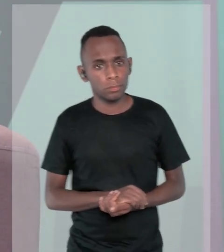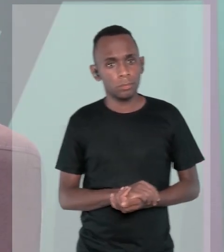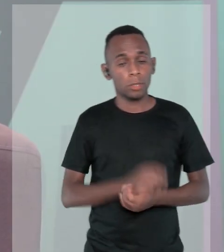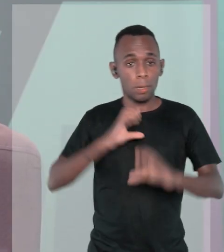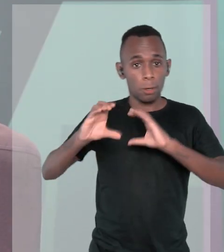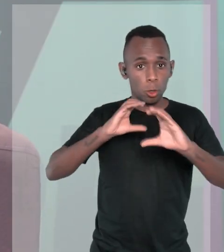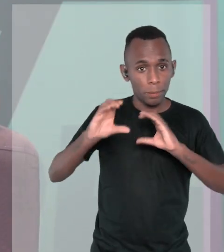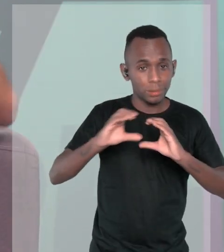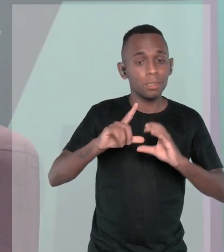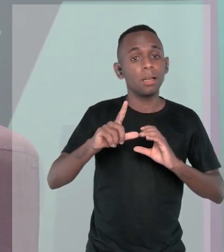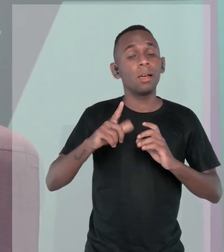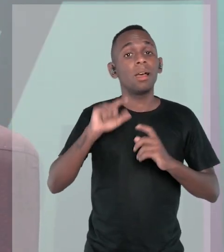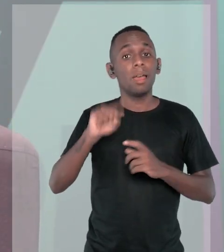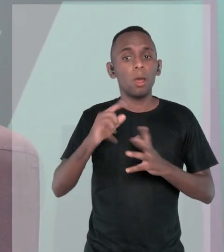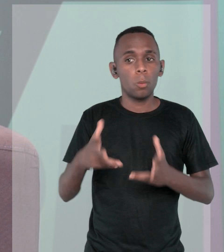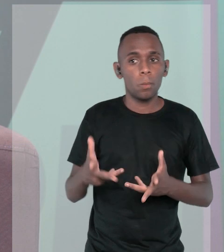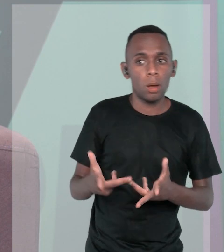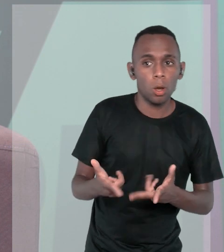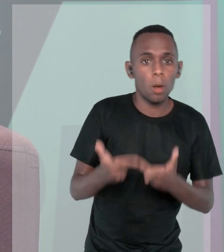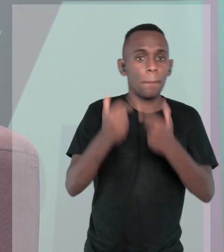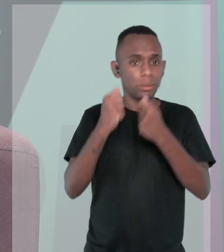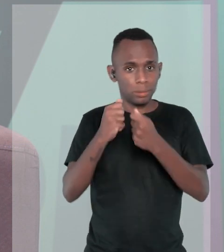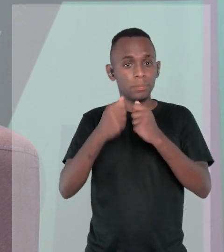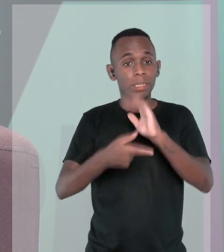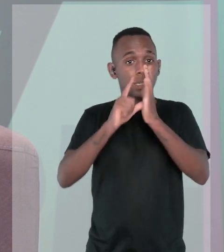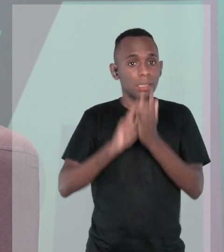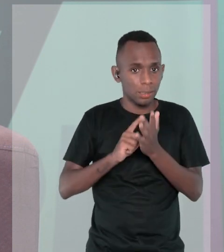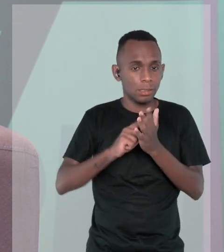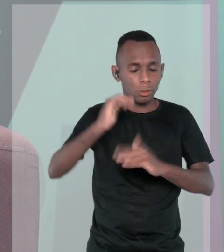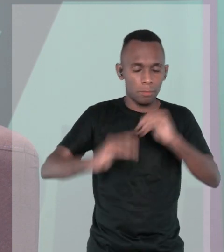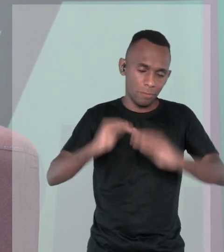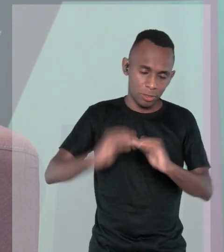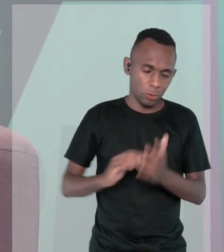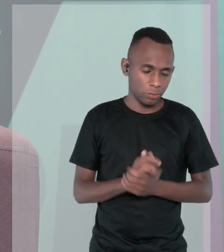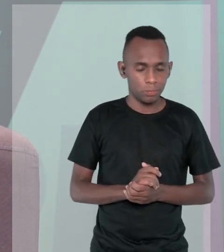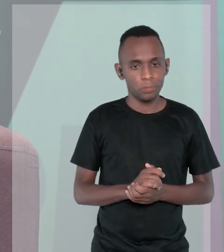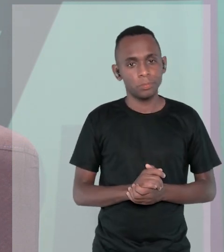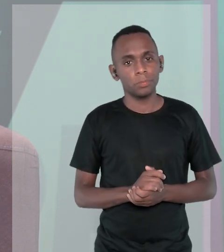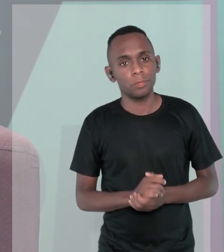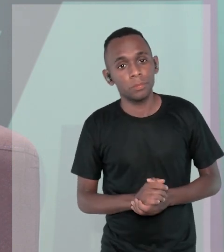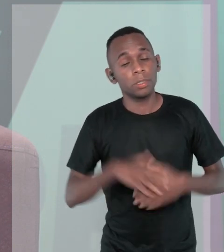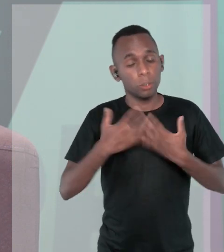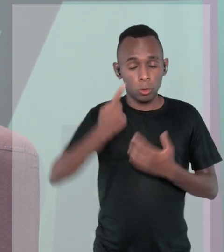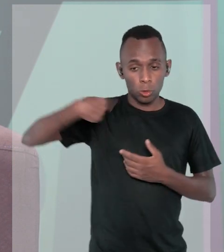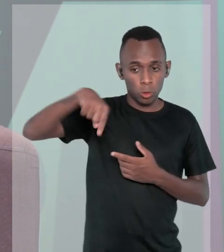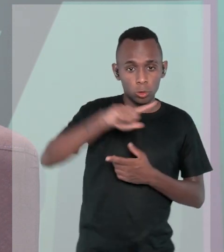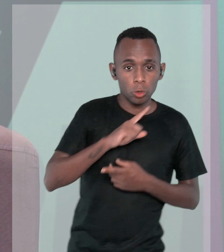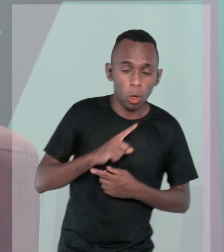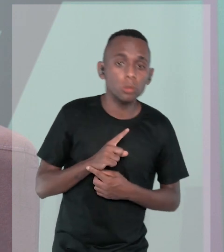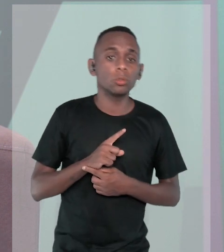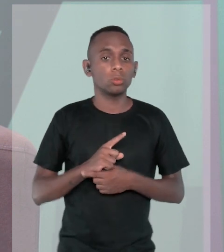A comunicação, Larissa, é uma competência antes de ser uma profissão. Nossos negócios são